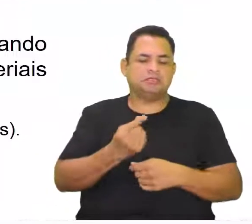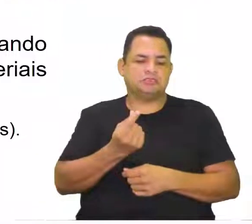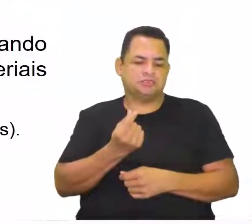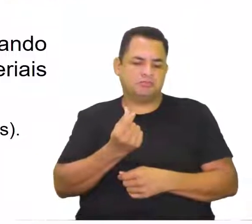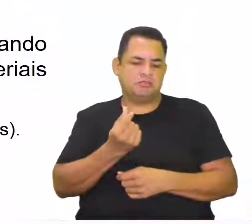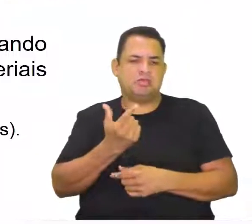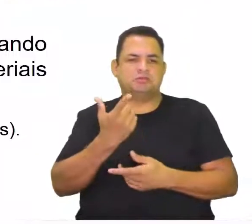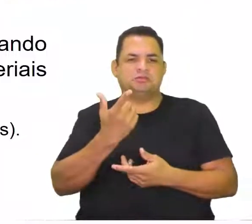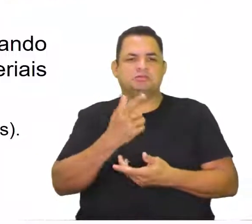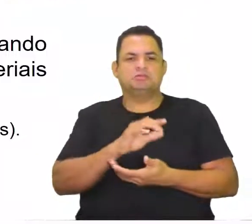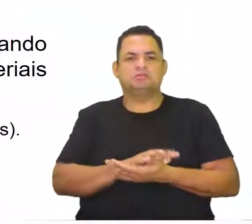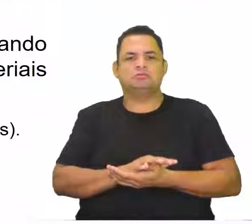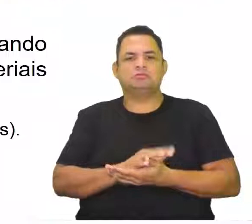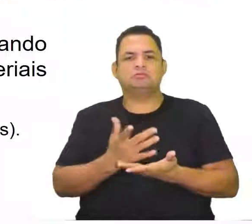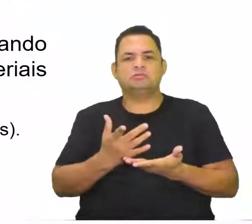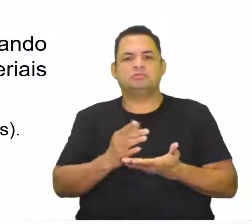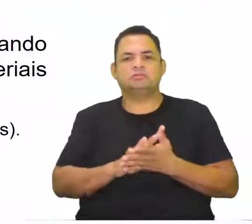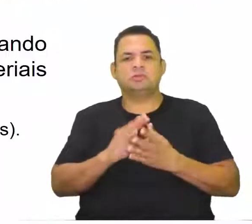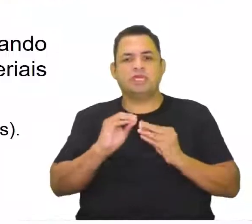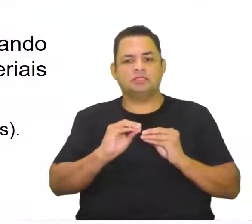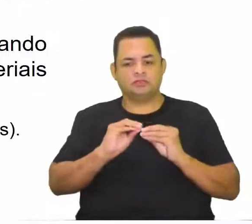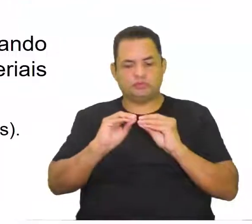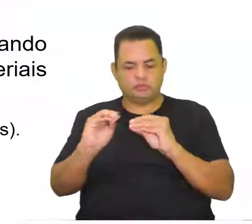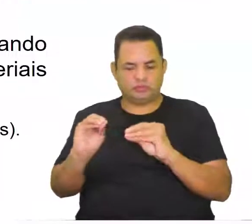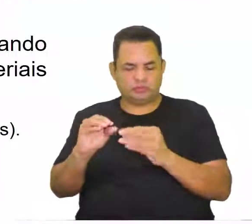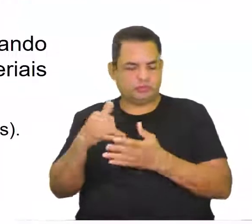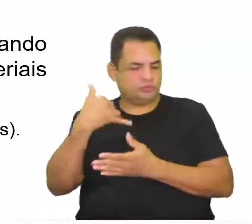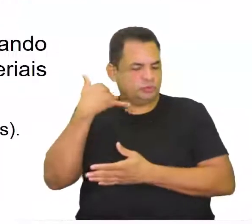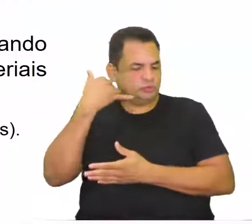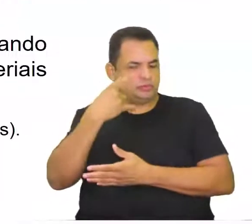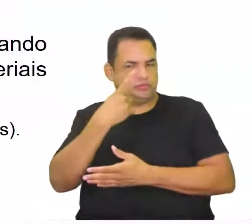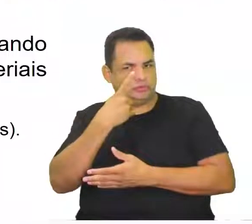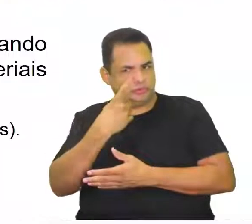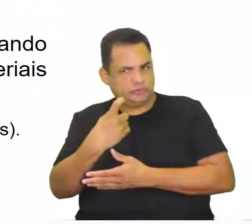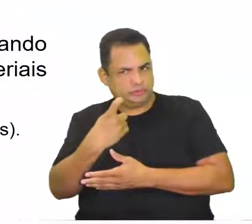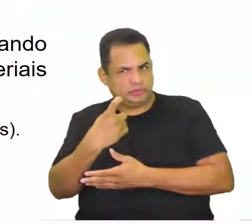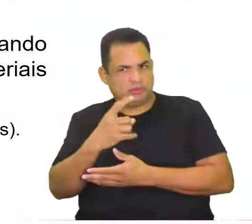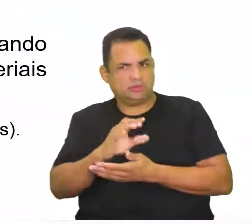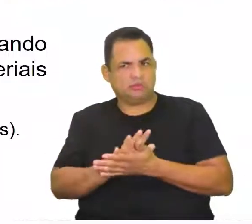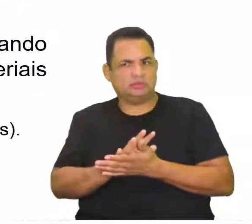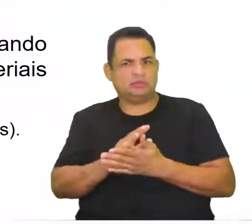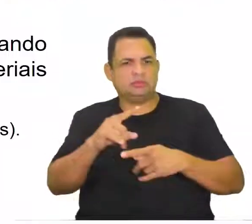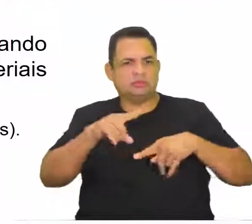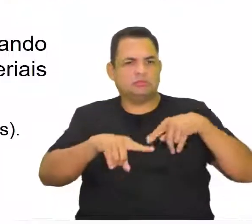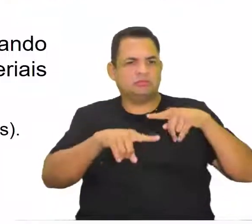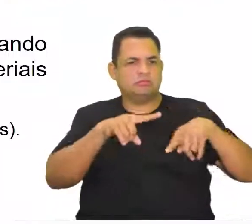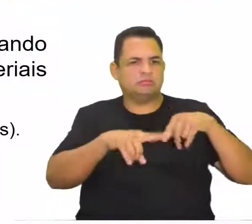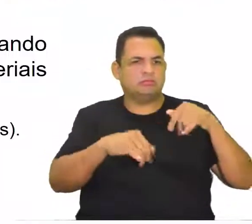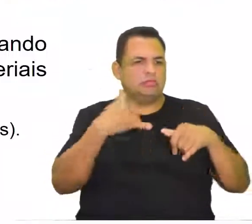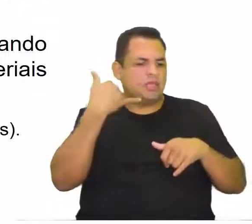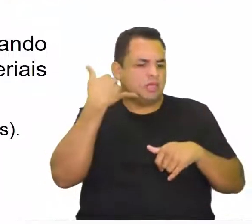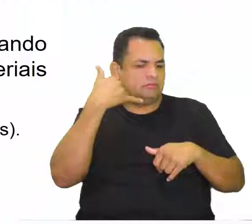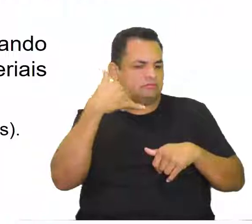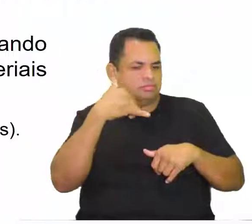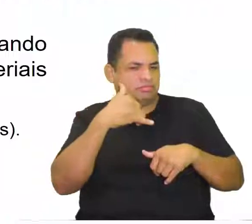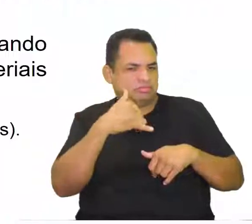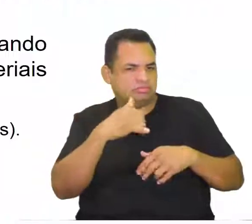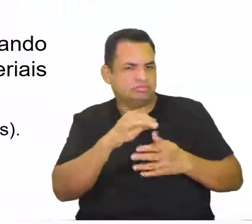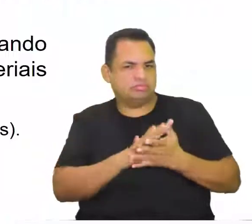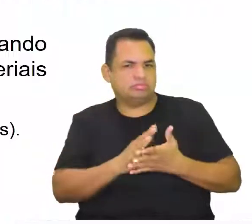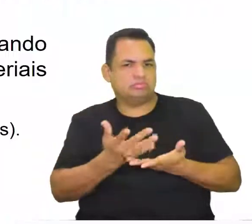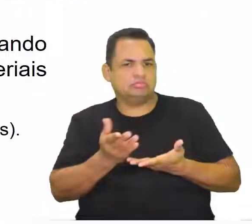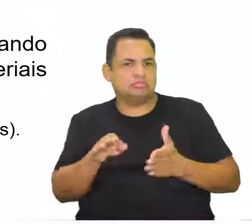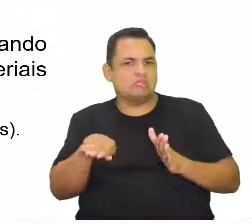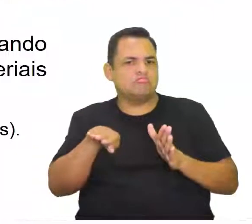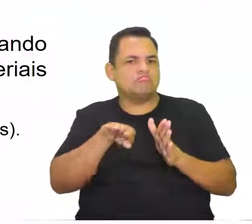ricos. Uma vez descartados ou doados, equipamentos eletrônicos chegam a